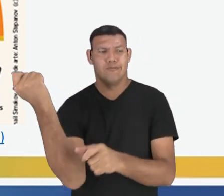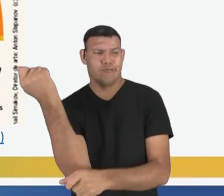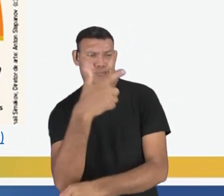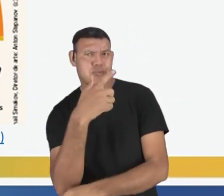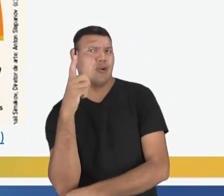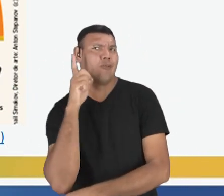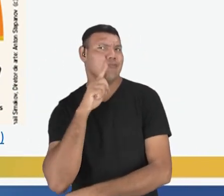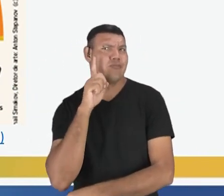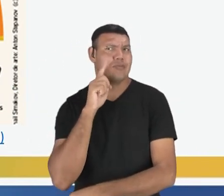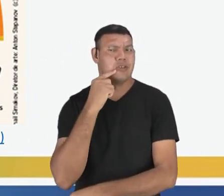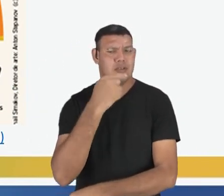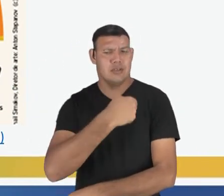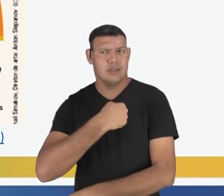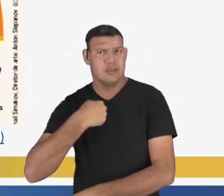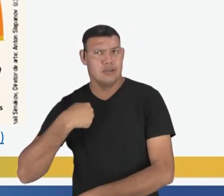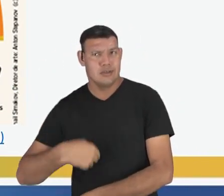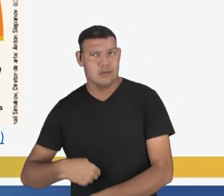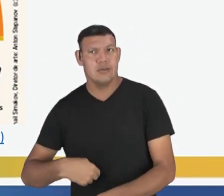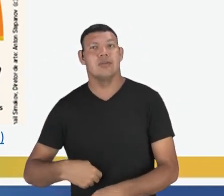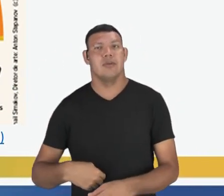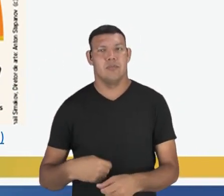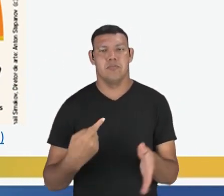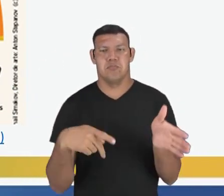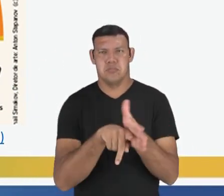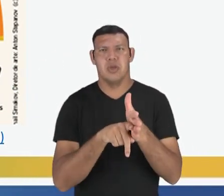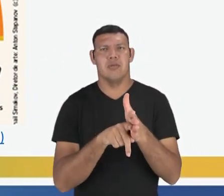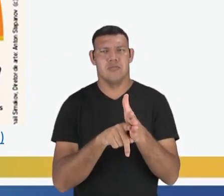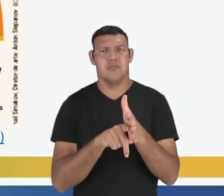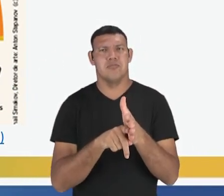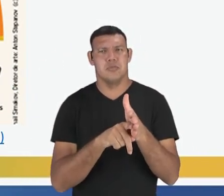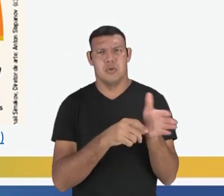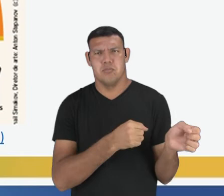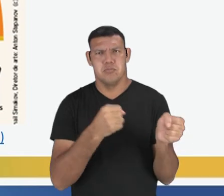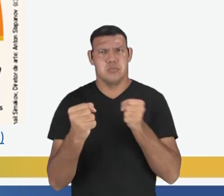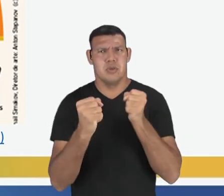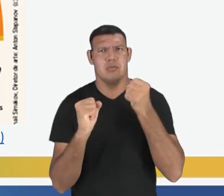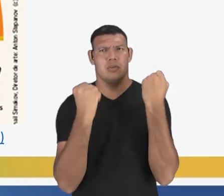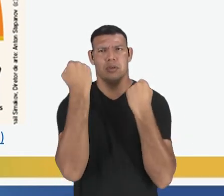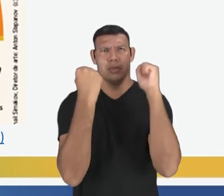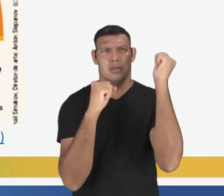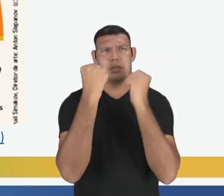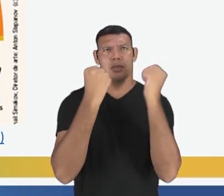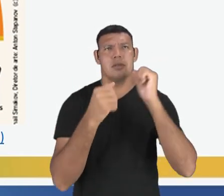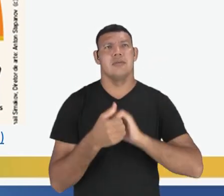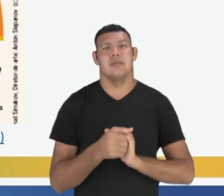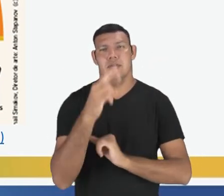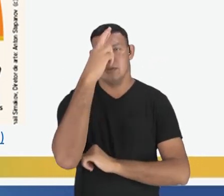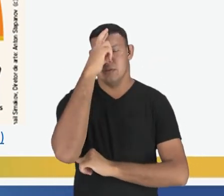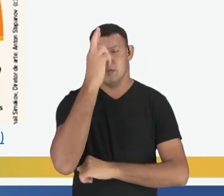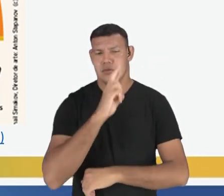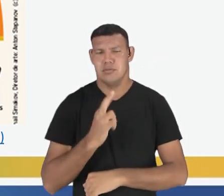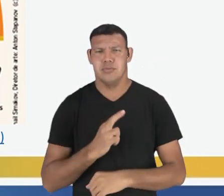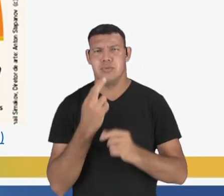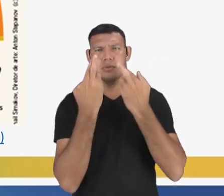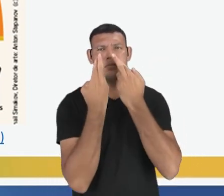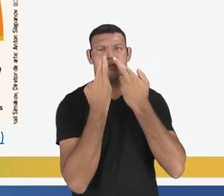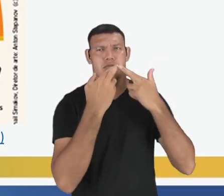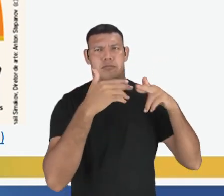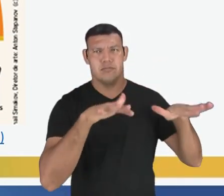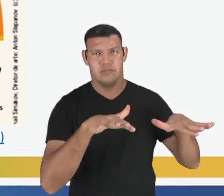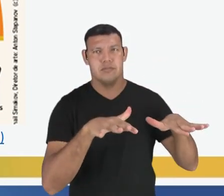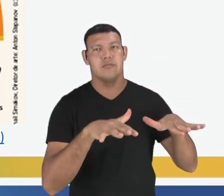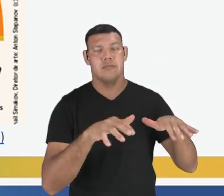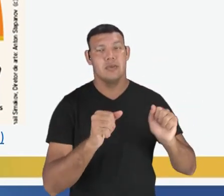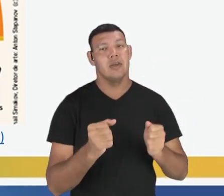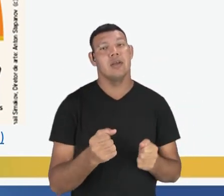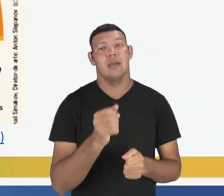China, um poderoso setor industrial, e a Rússia, vários recursos minerais. Aí a gente dá o destaque para o gás